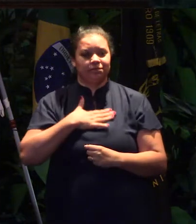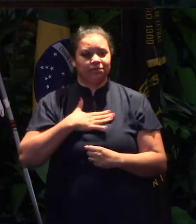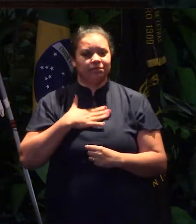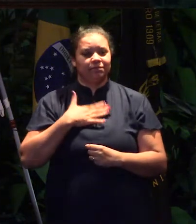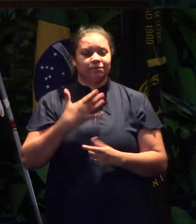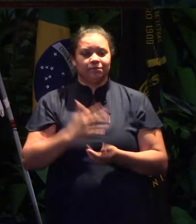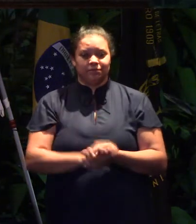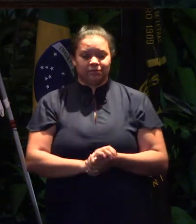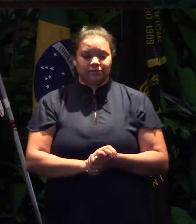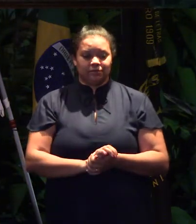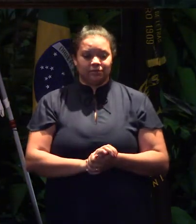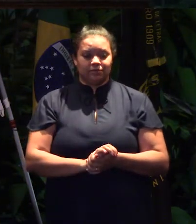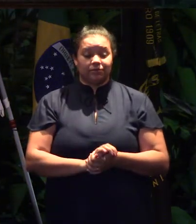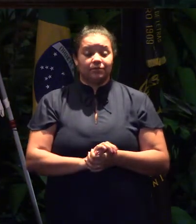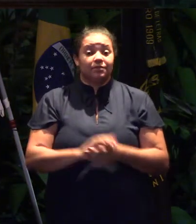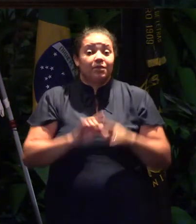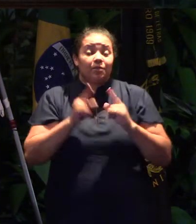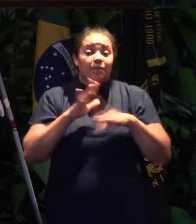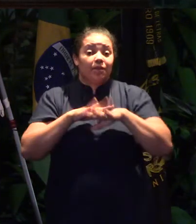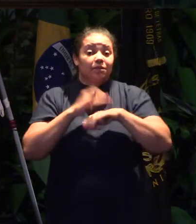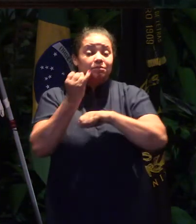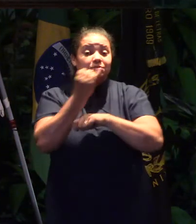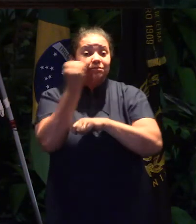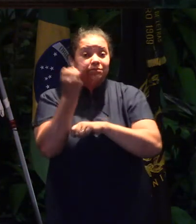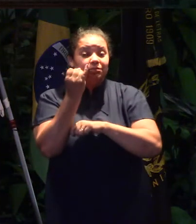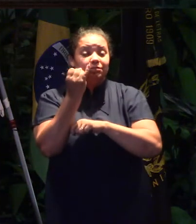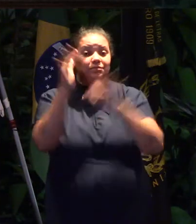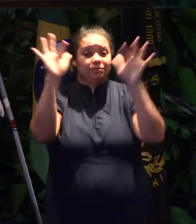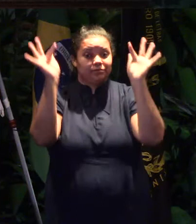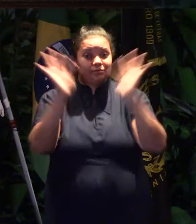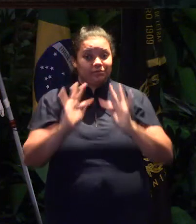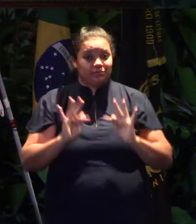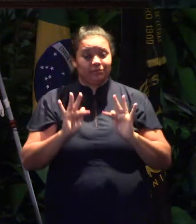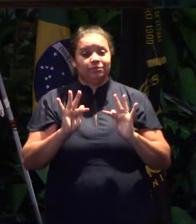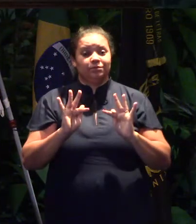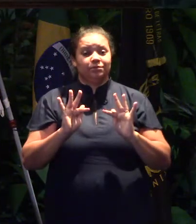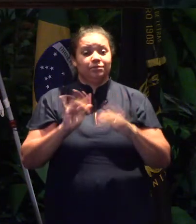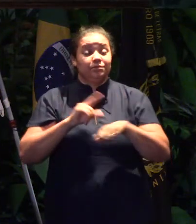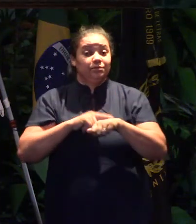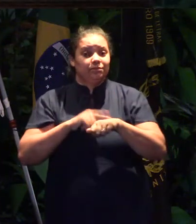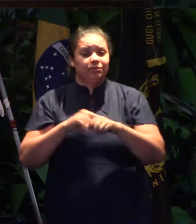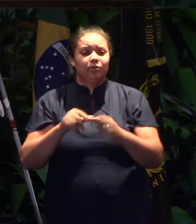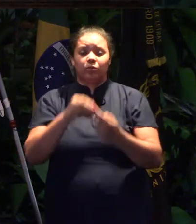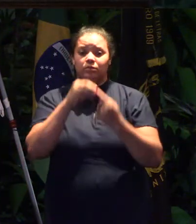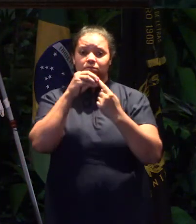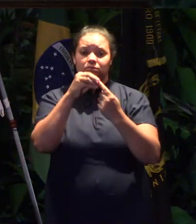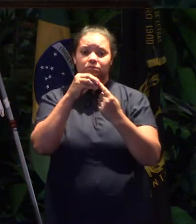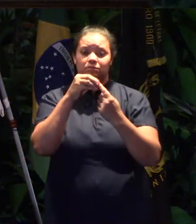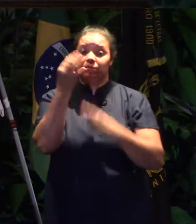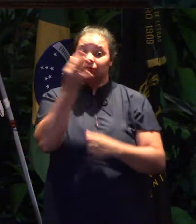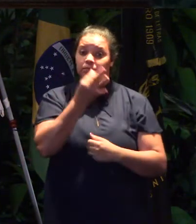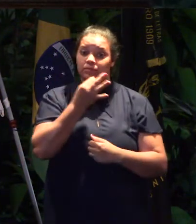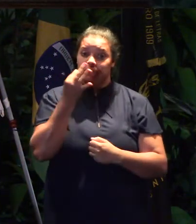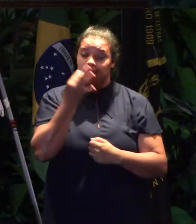A questão ali era ser feliz naquele momento único, e isso ele sabia ser. A música, a arte